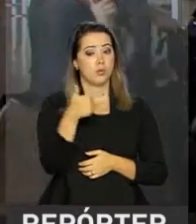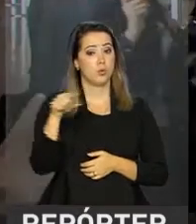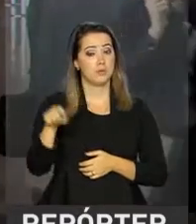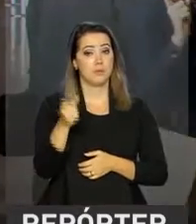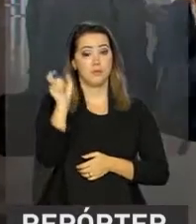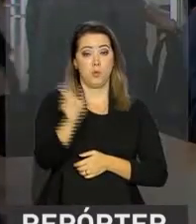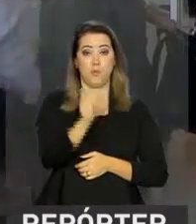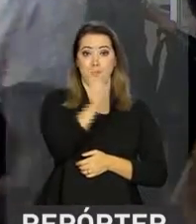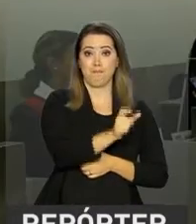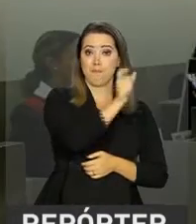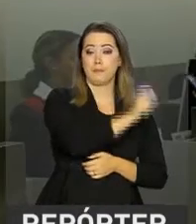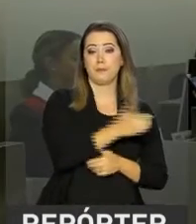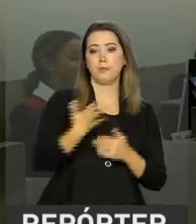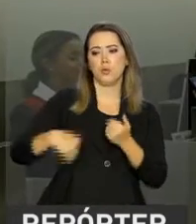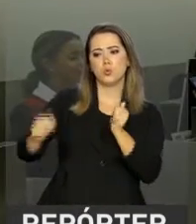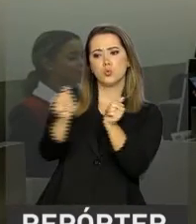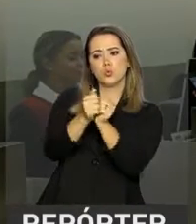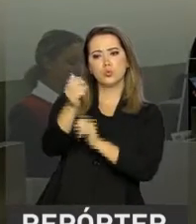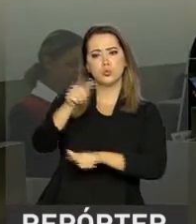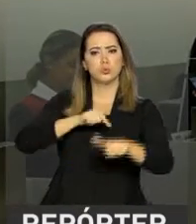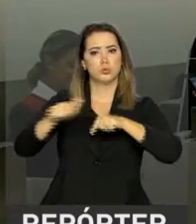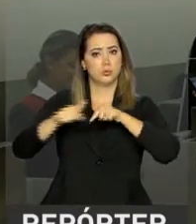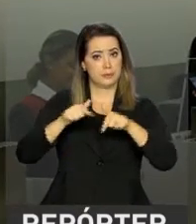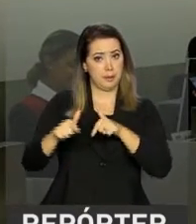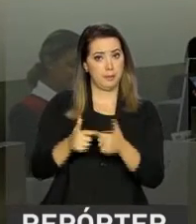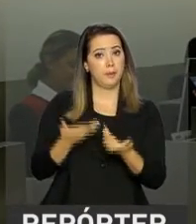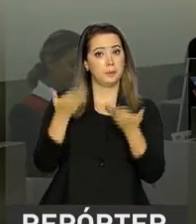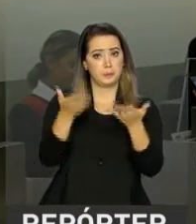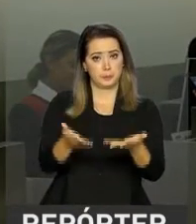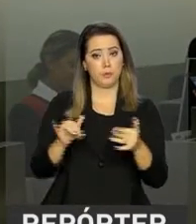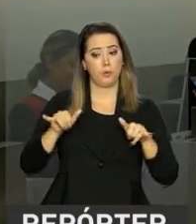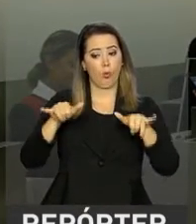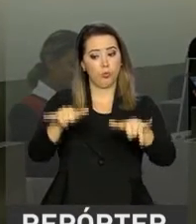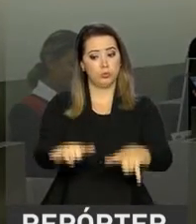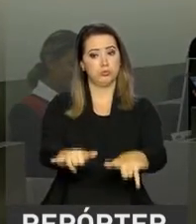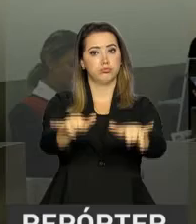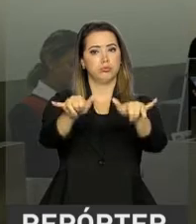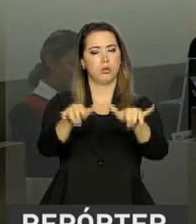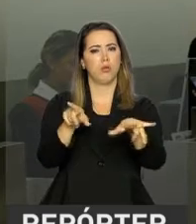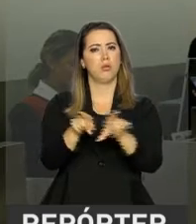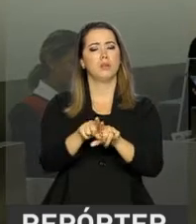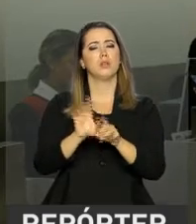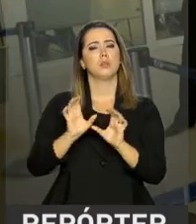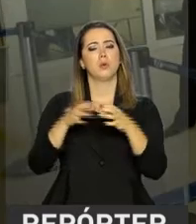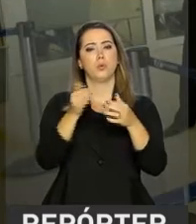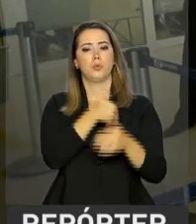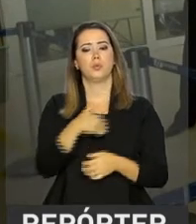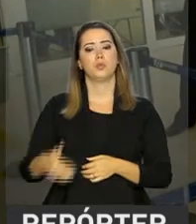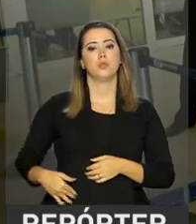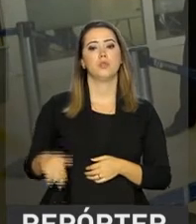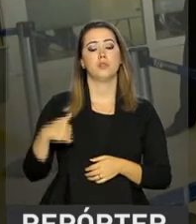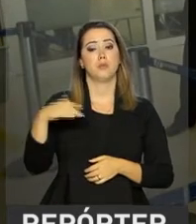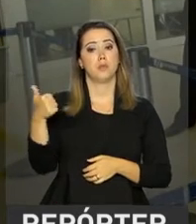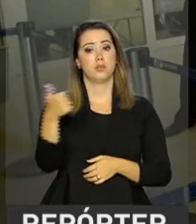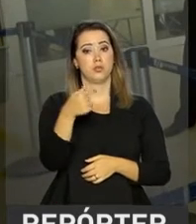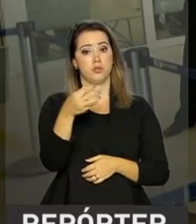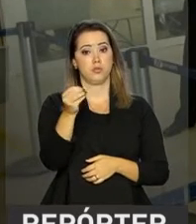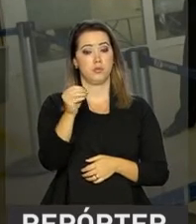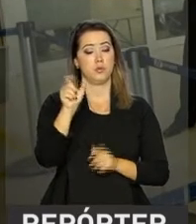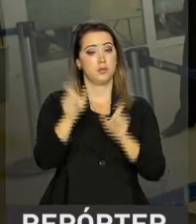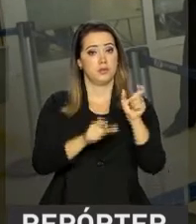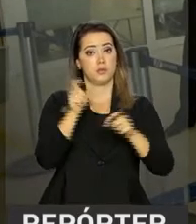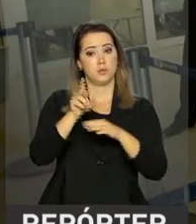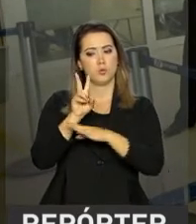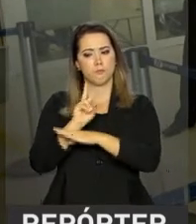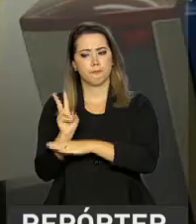estão envolvidos no esquema especial além disso os órgãos públicos colocaram mais 1.700 servidores nas funções